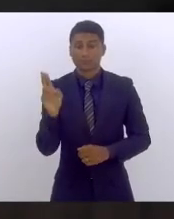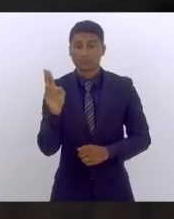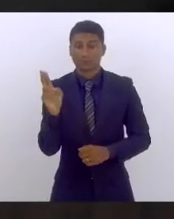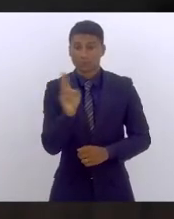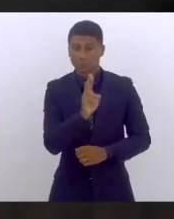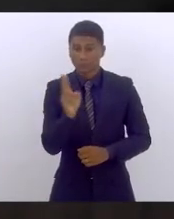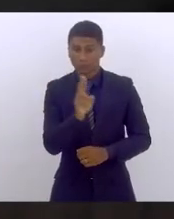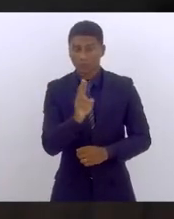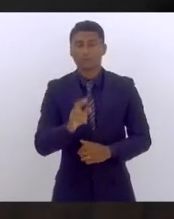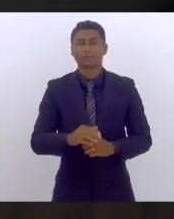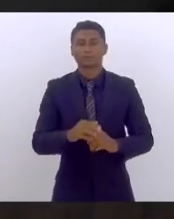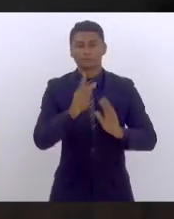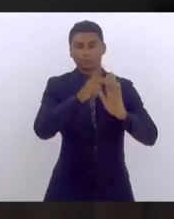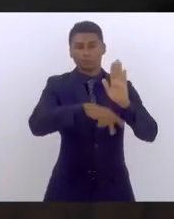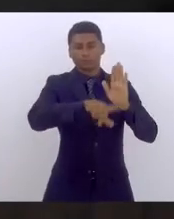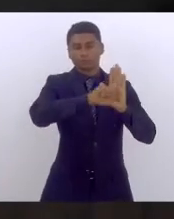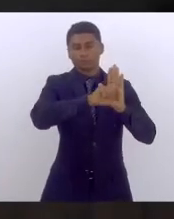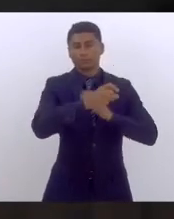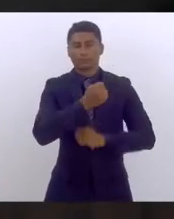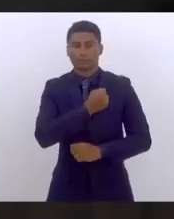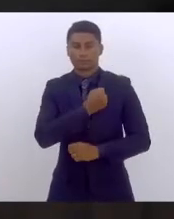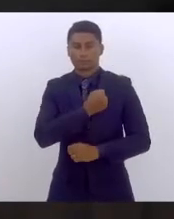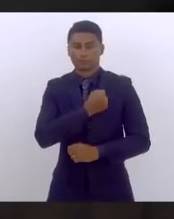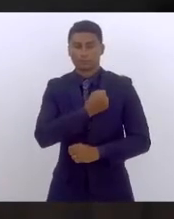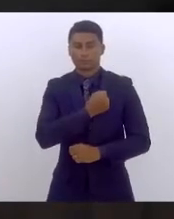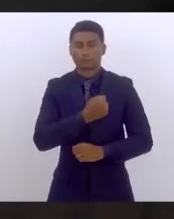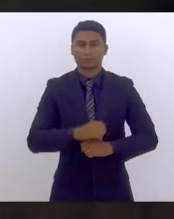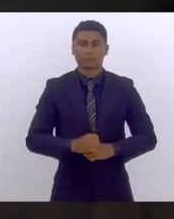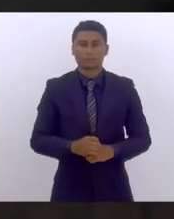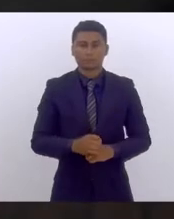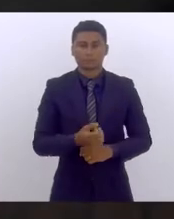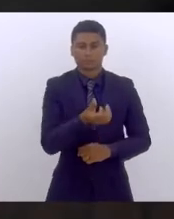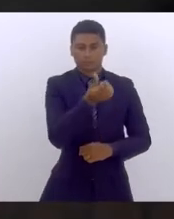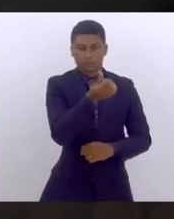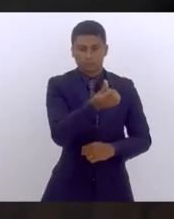Em regime de urgência, em discussão única. Projeto de lei número